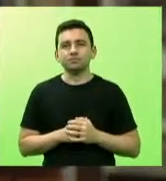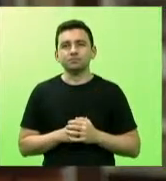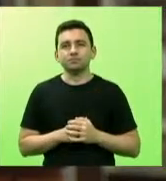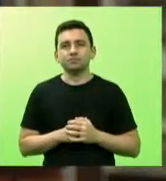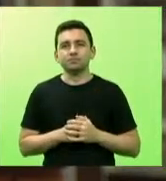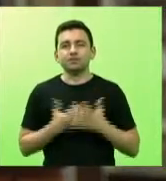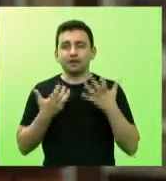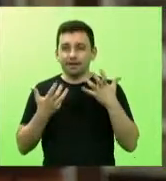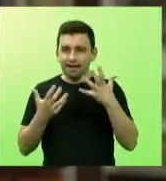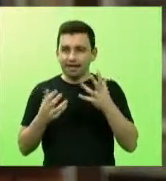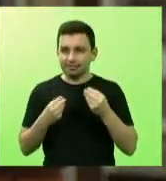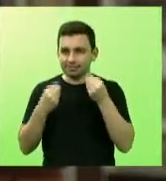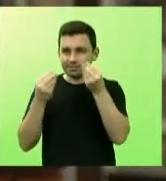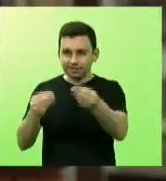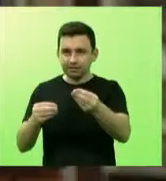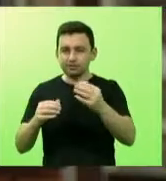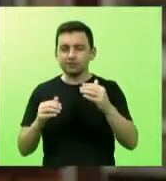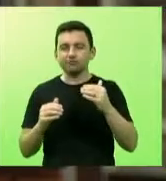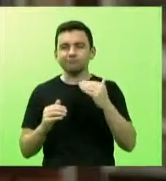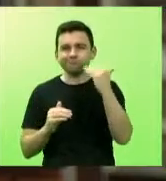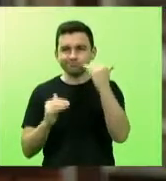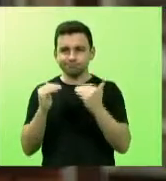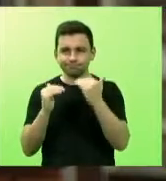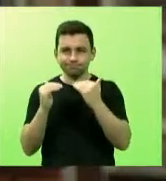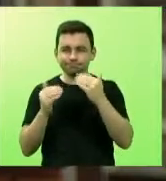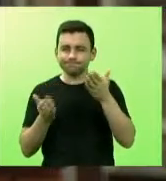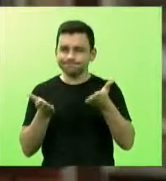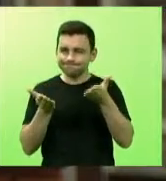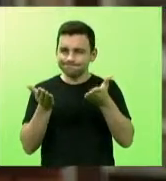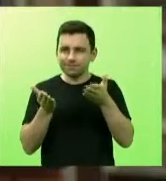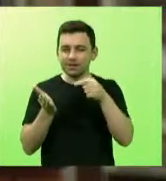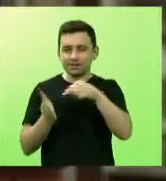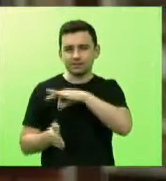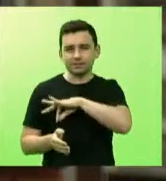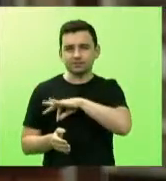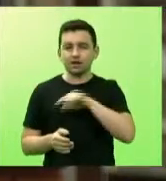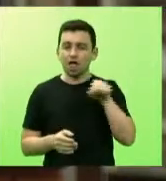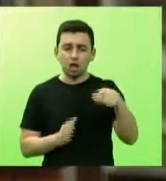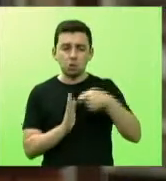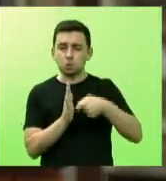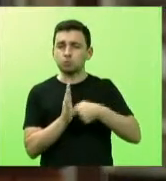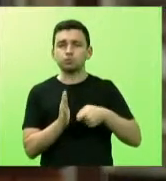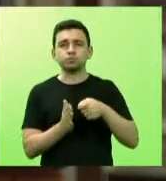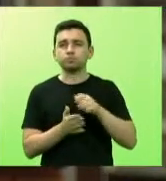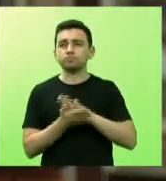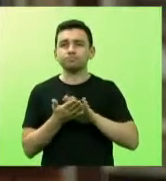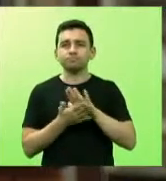de dar a equiparação tão sonhada dos procuradores, ele não lutou.